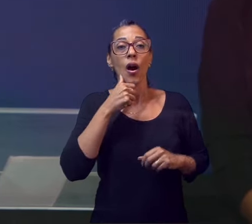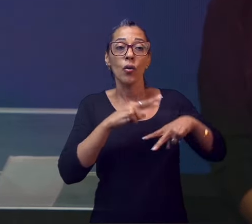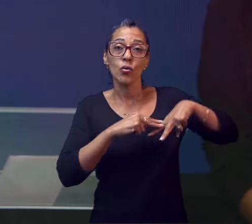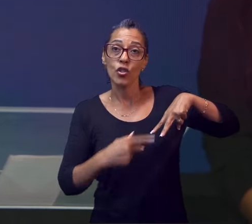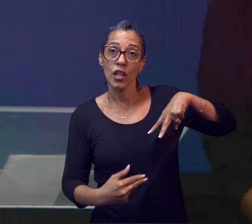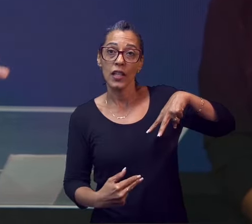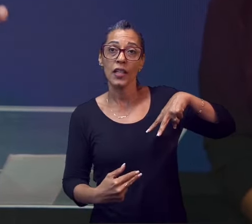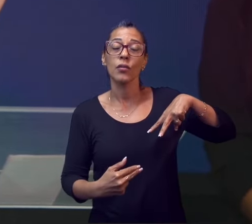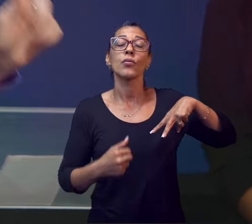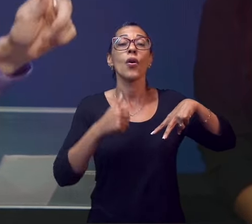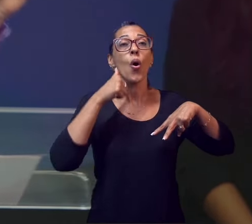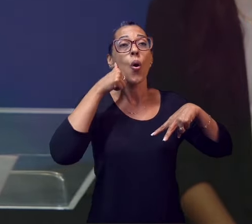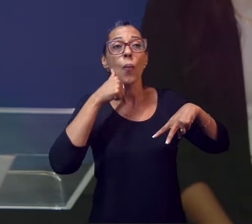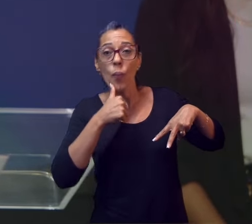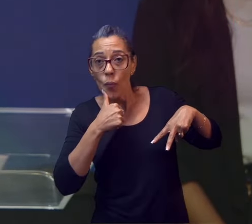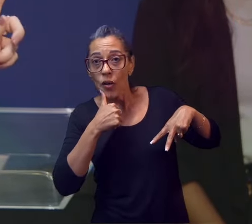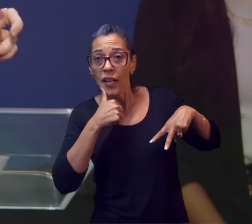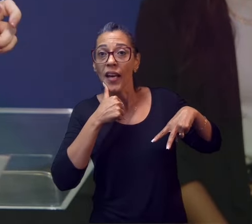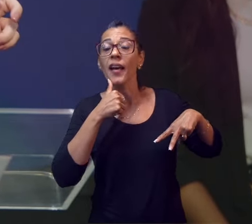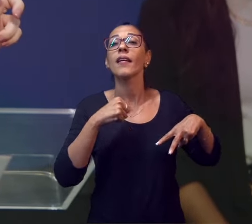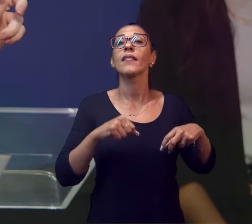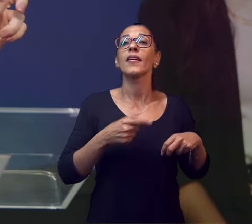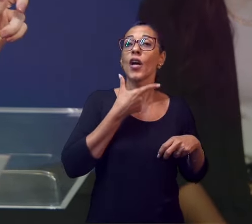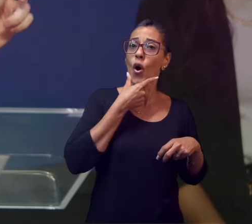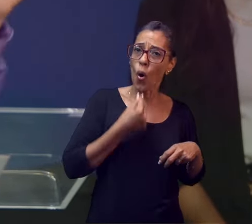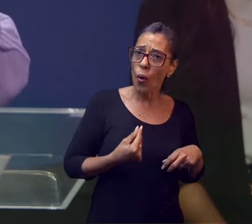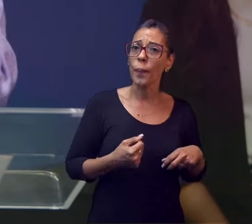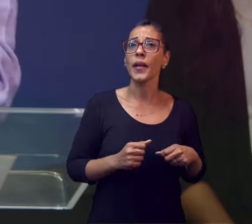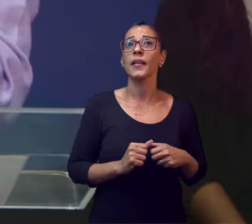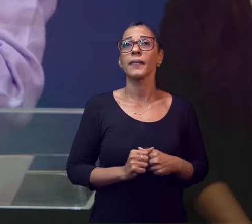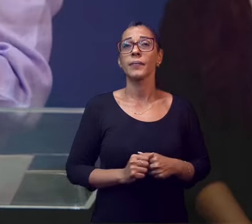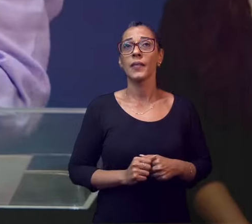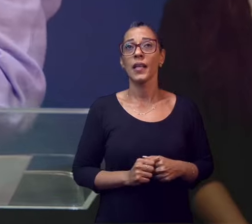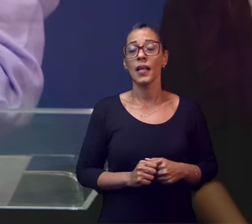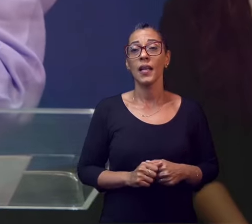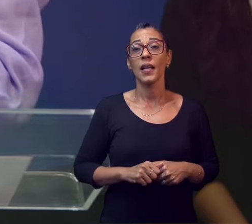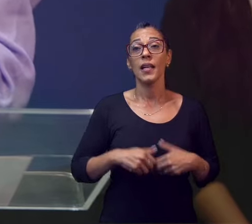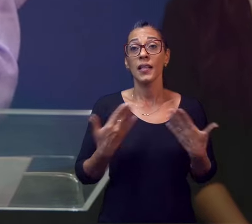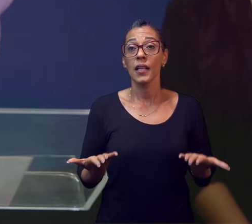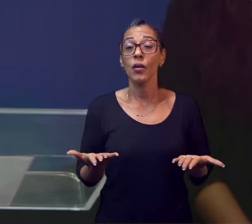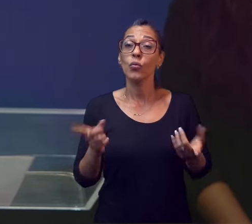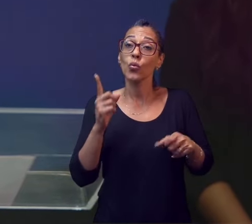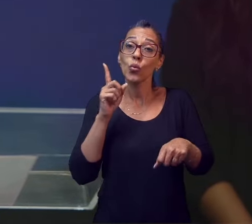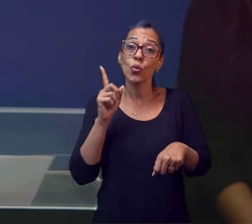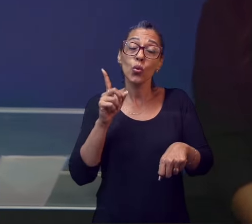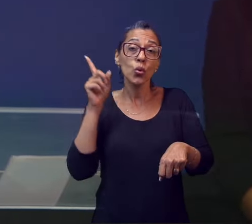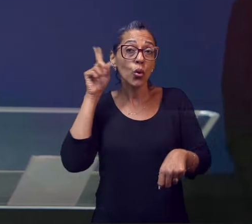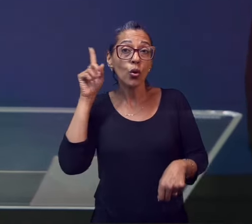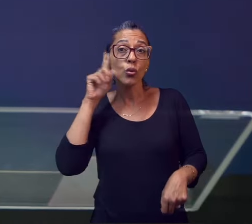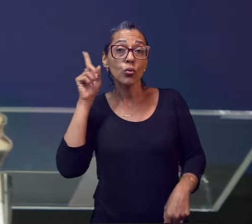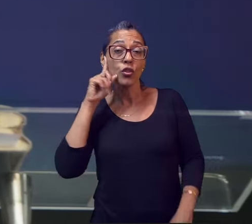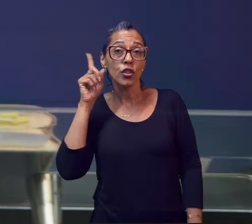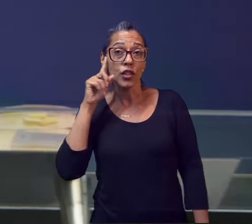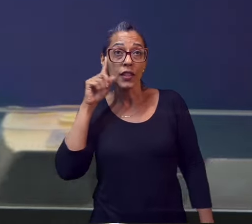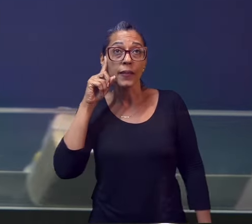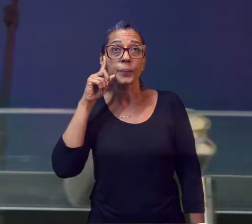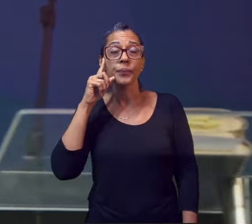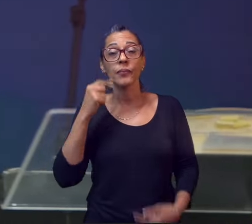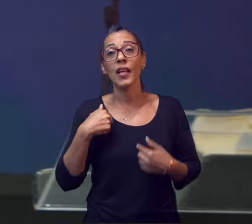agora das nossas orações todos os dias eu recebo